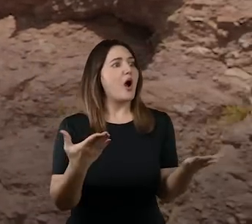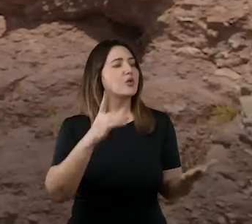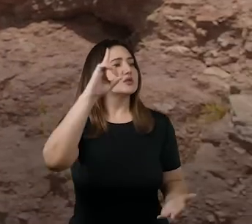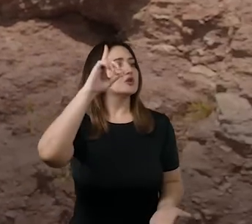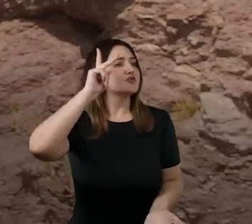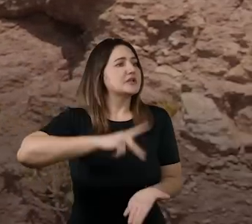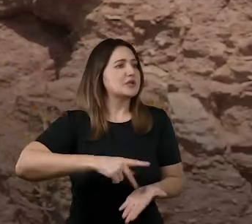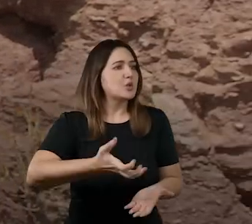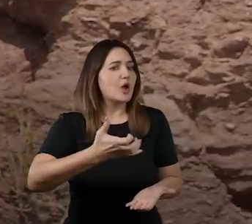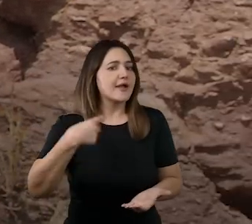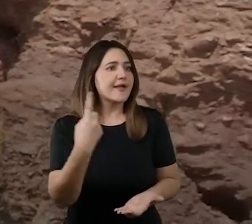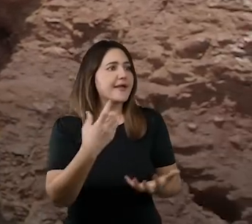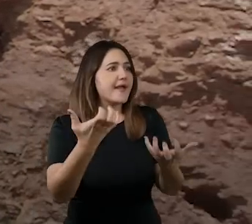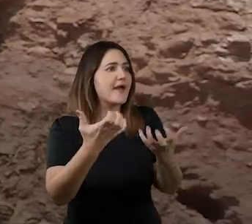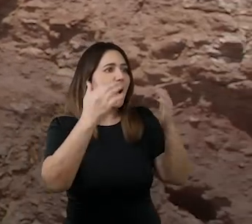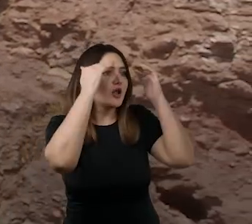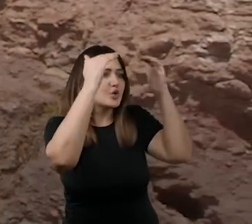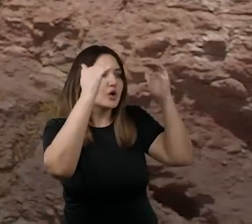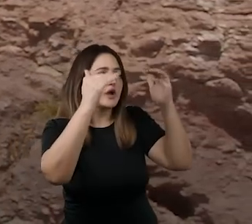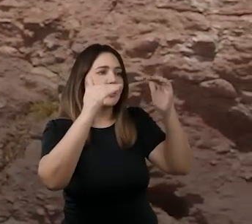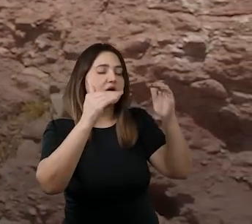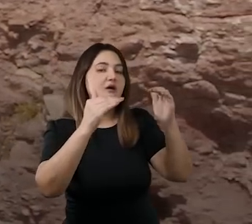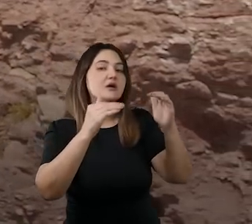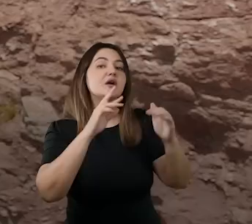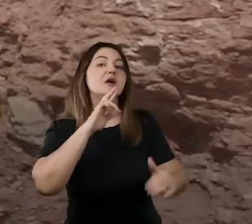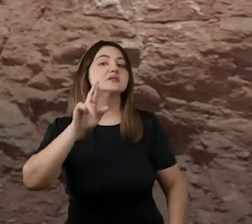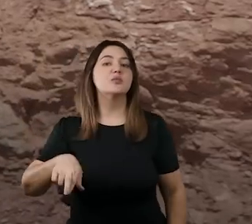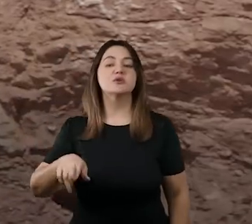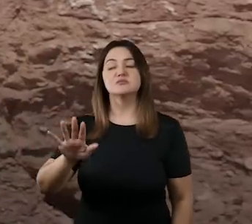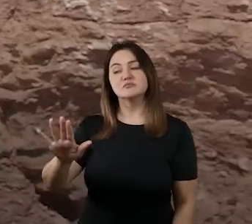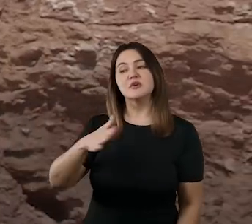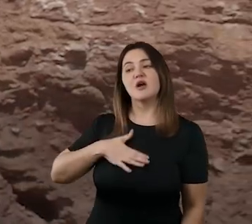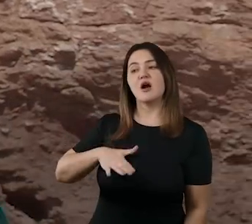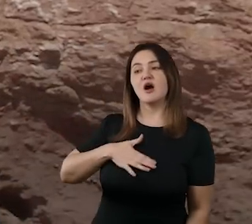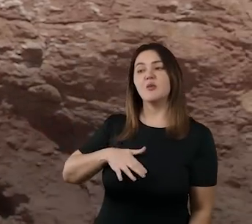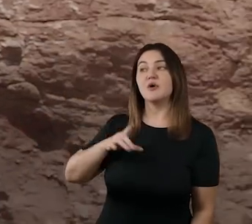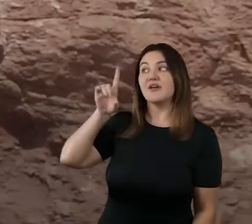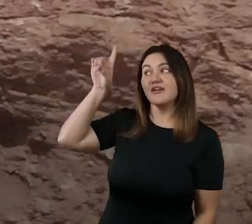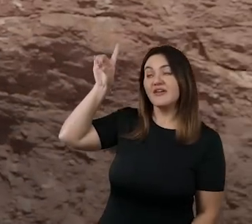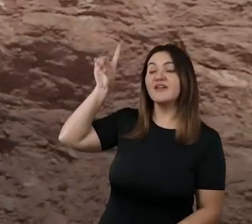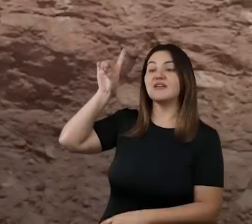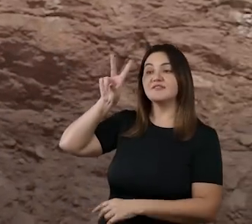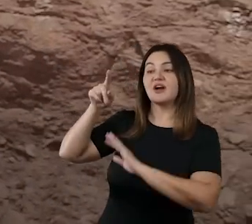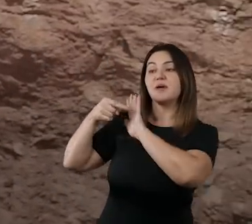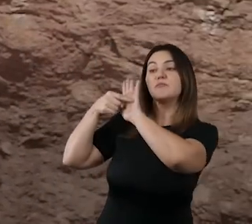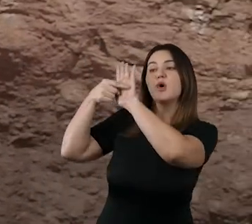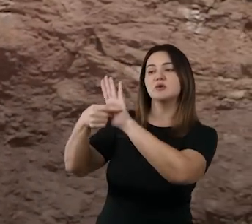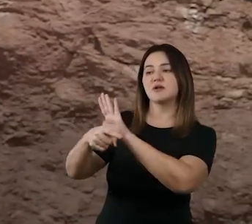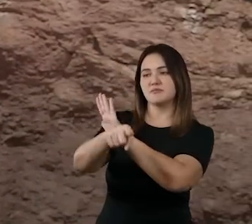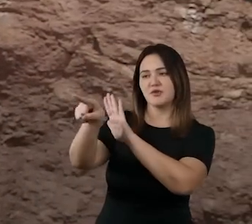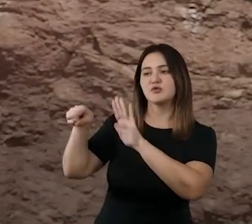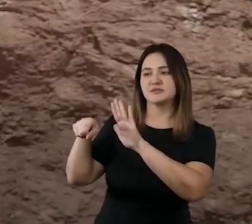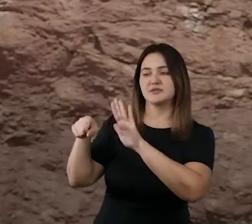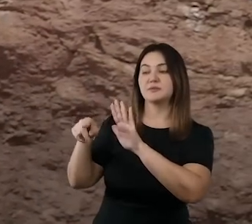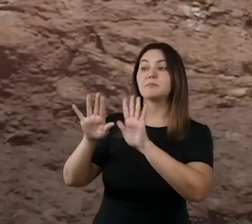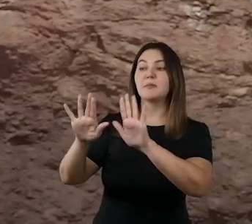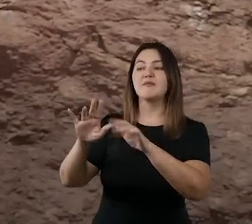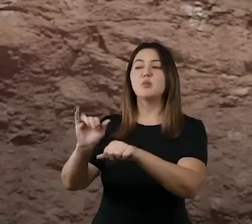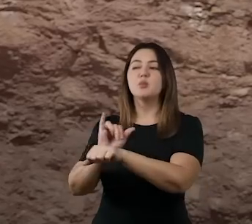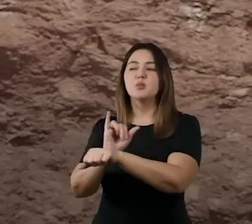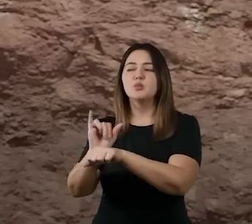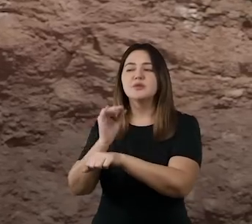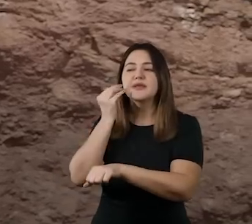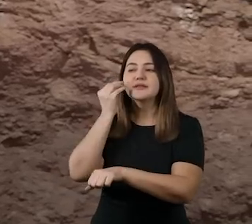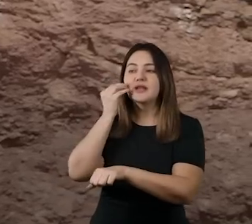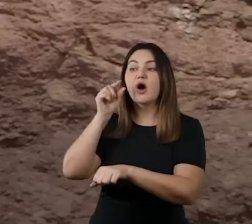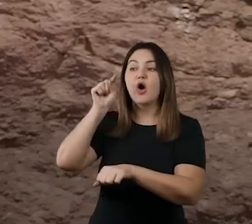para que possamos adorá-lo. Ele falou: ele vai se revelar a vocês. Façam o seguinte, vamos até o Areópago,